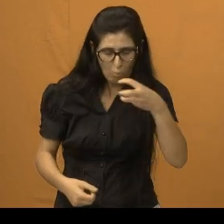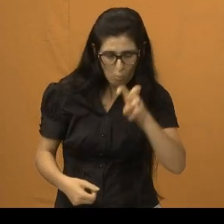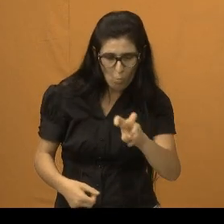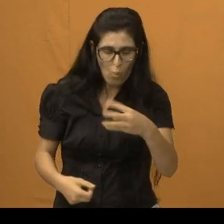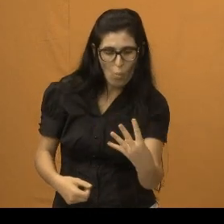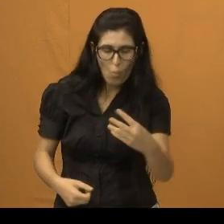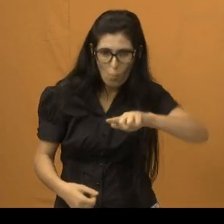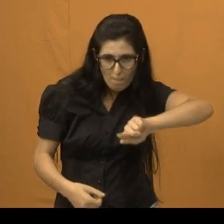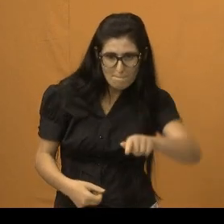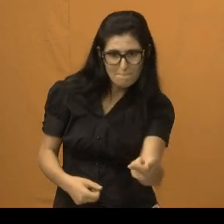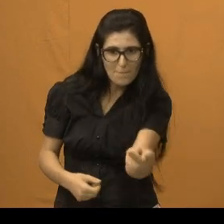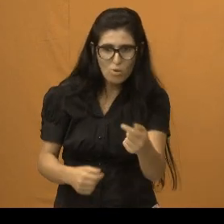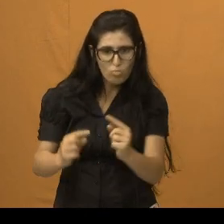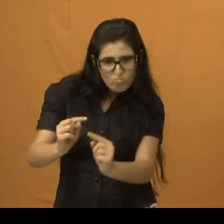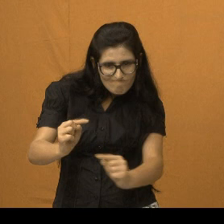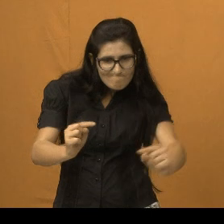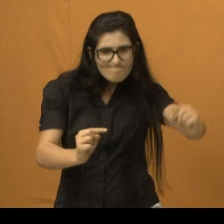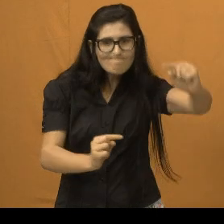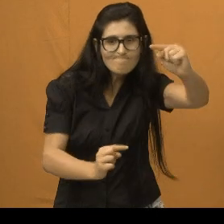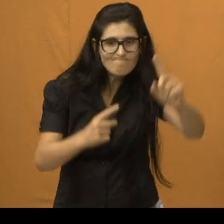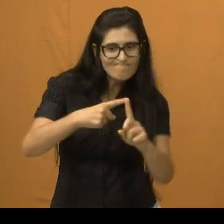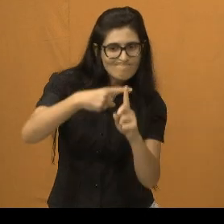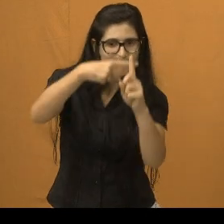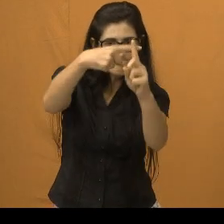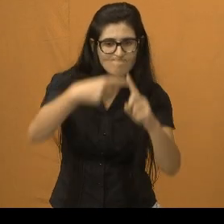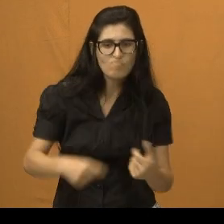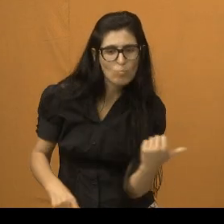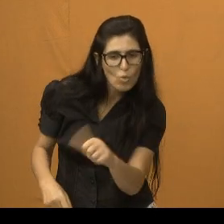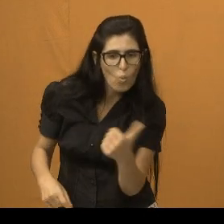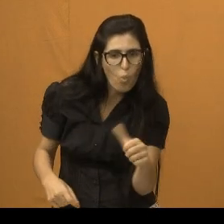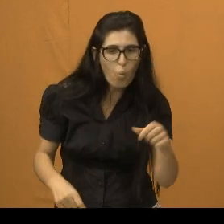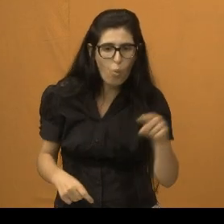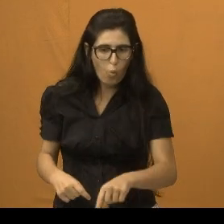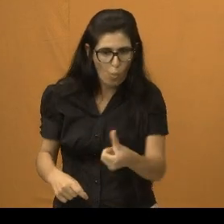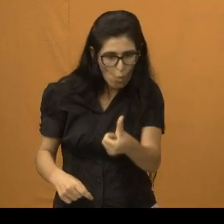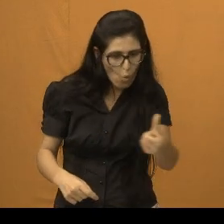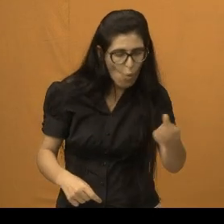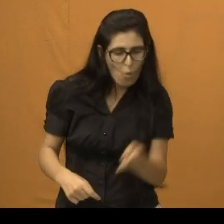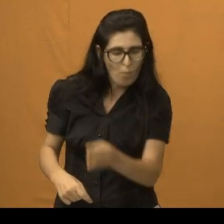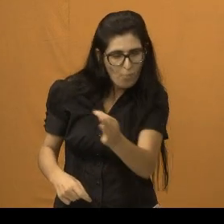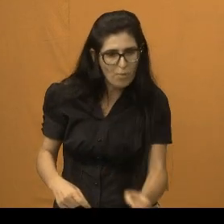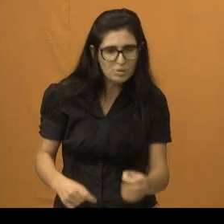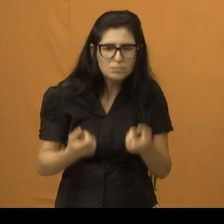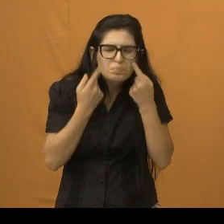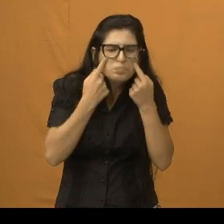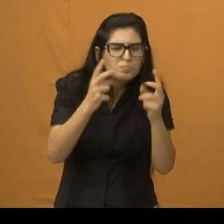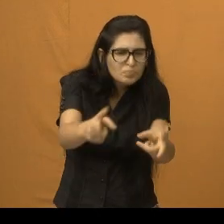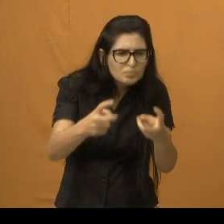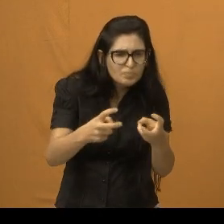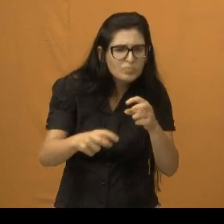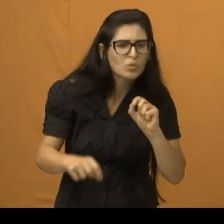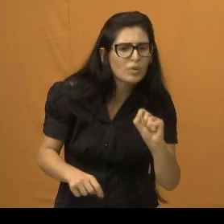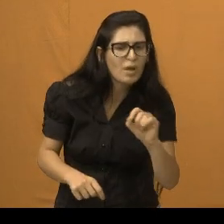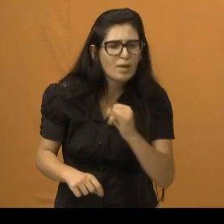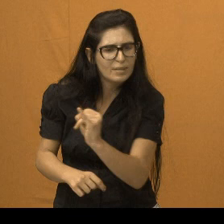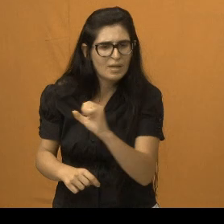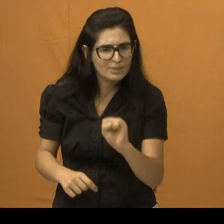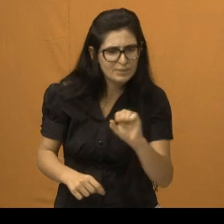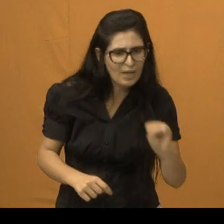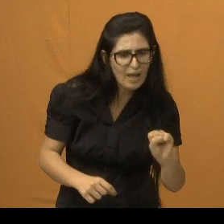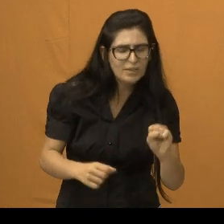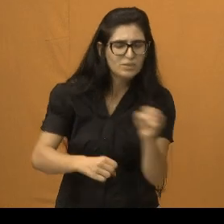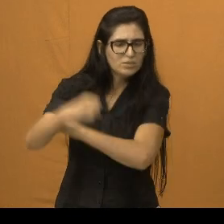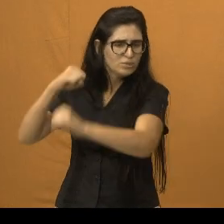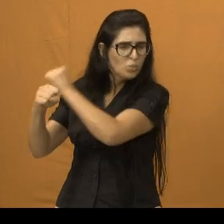68.354.000, tendo um aumento de 11,66%. Até podemos identificar que o ISS, como é um serviço, e no